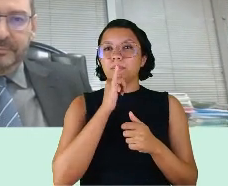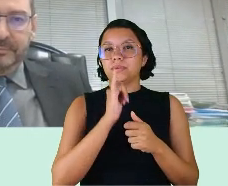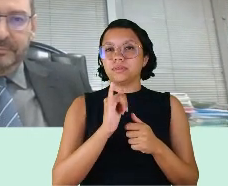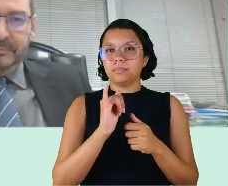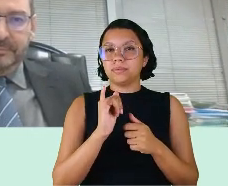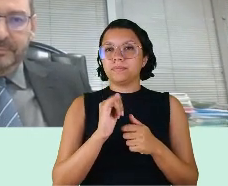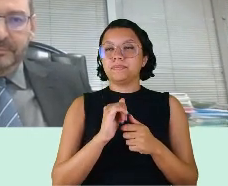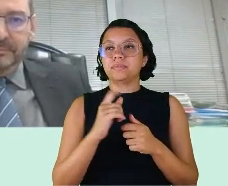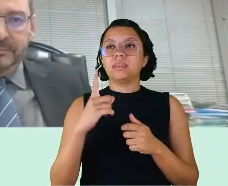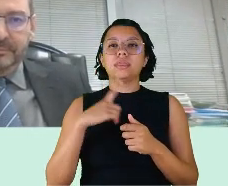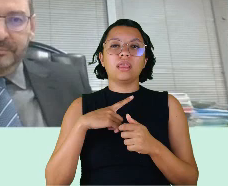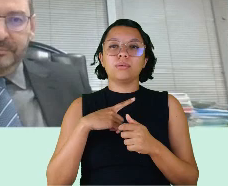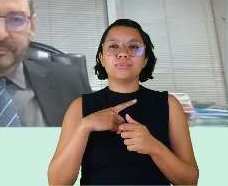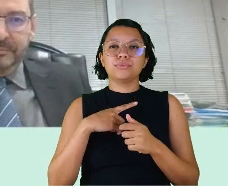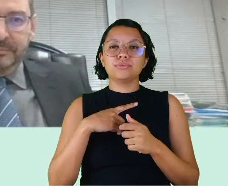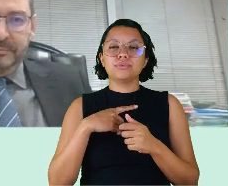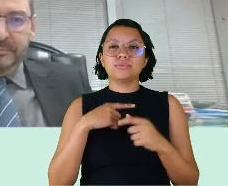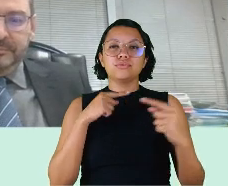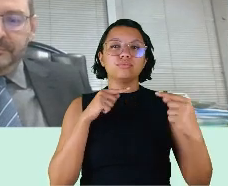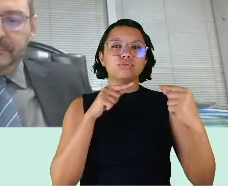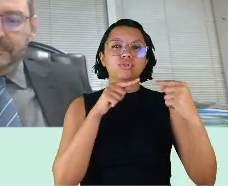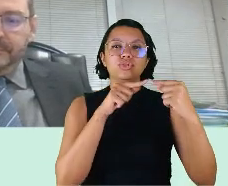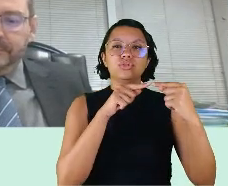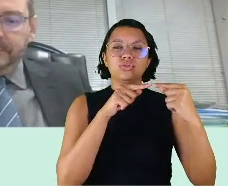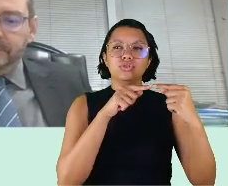Por exemplo, nós temos a meta